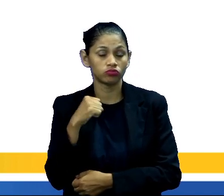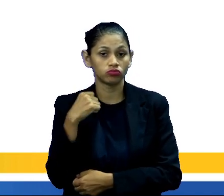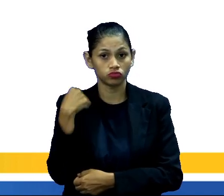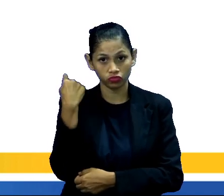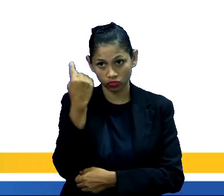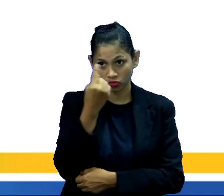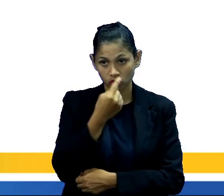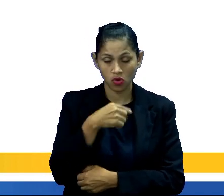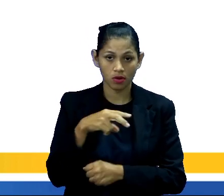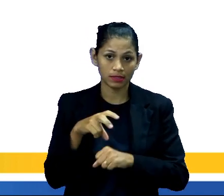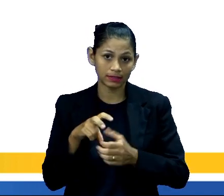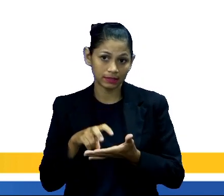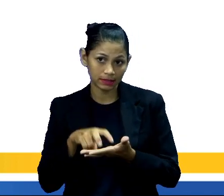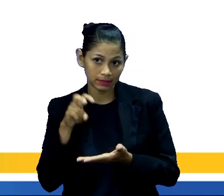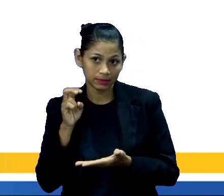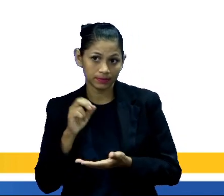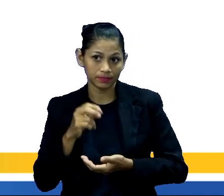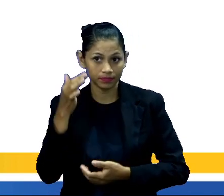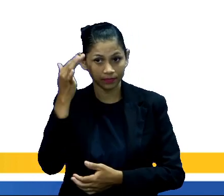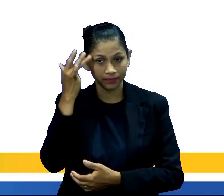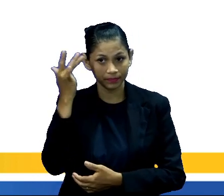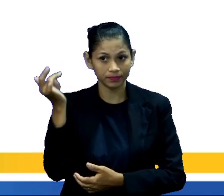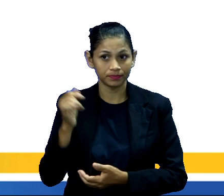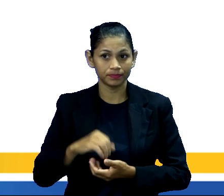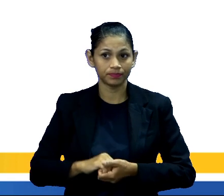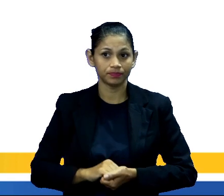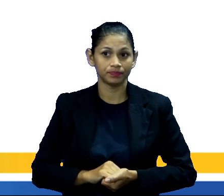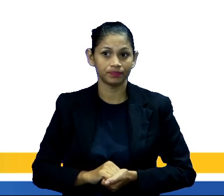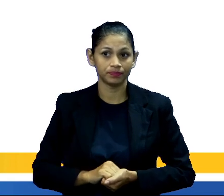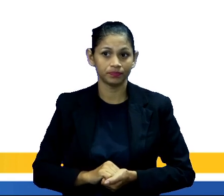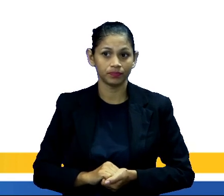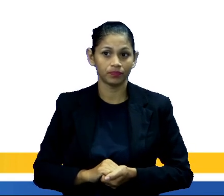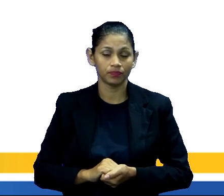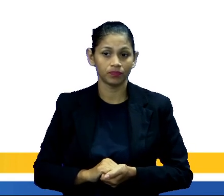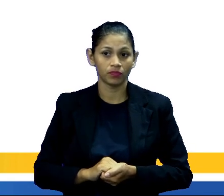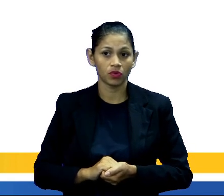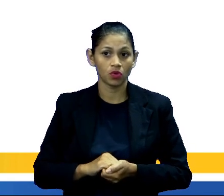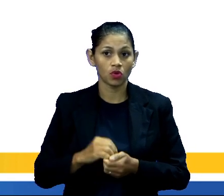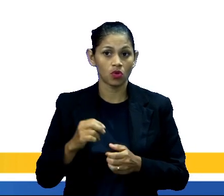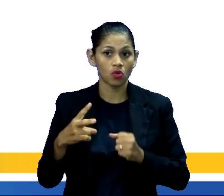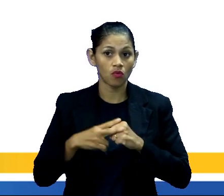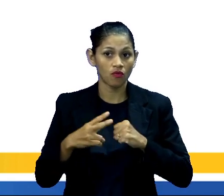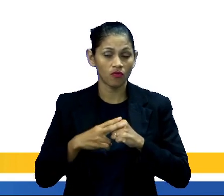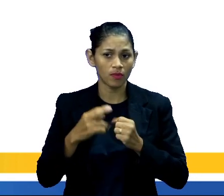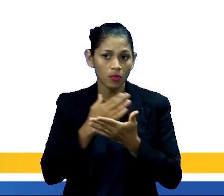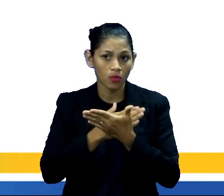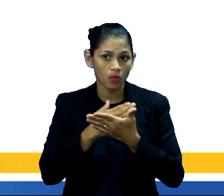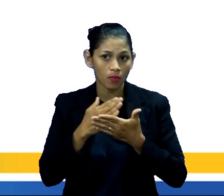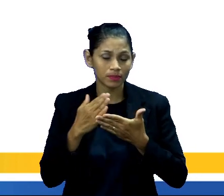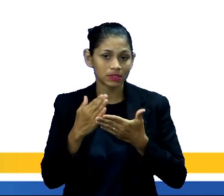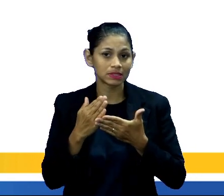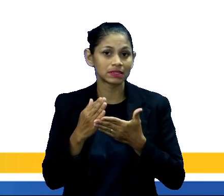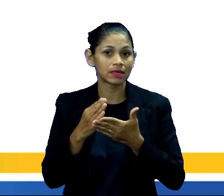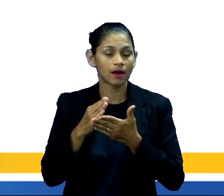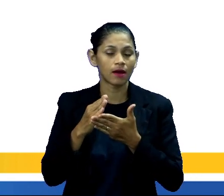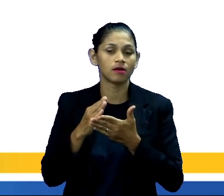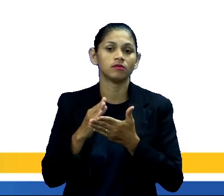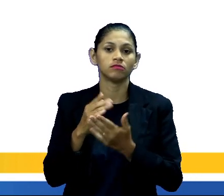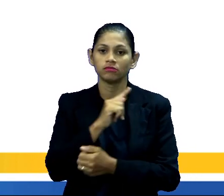To begin in negative form. O verbo vai ser o começar na forma negativa.